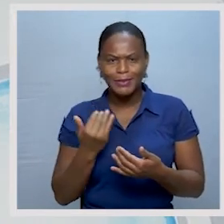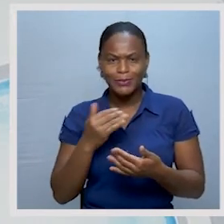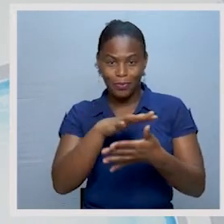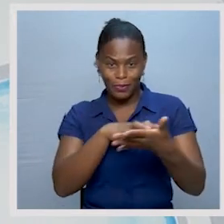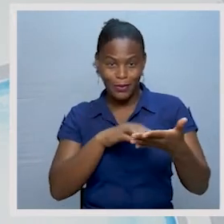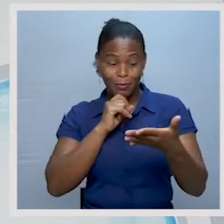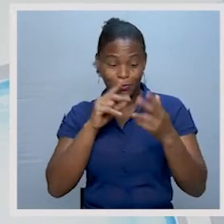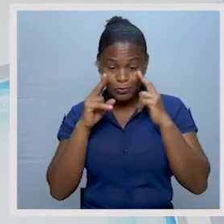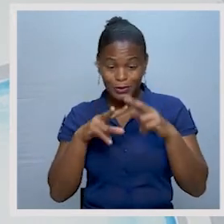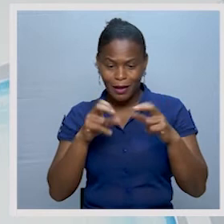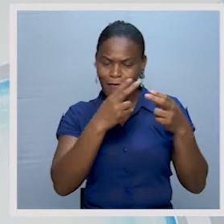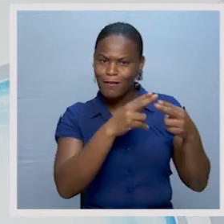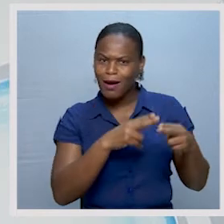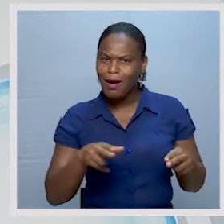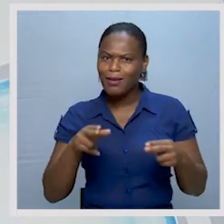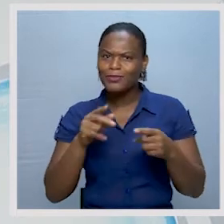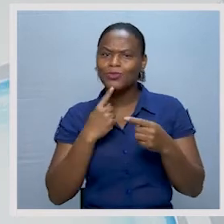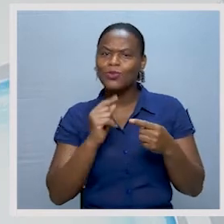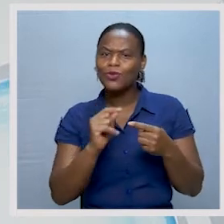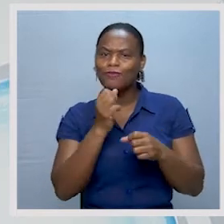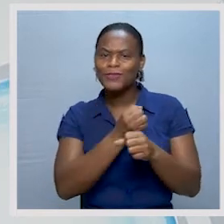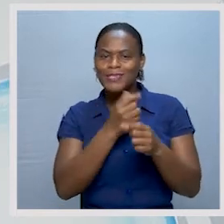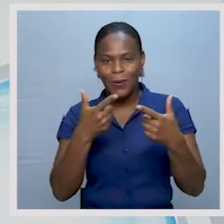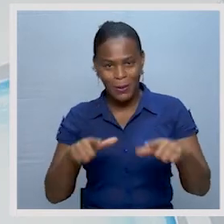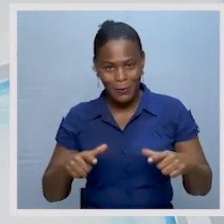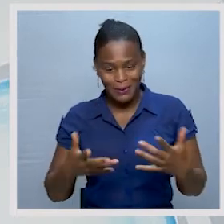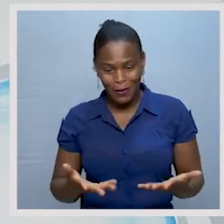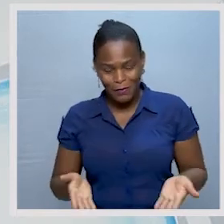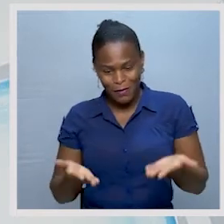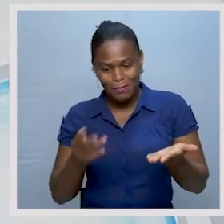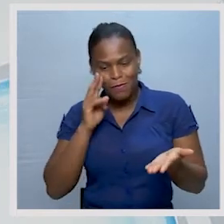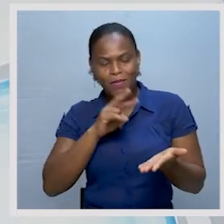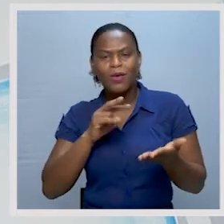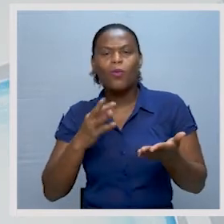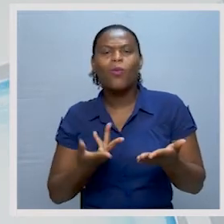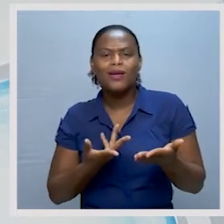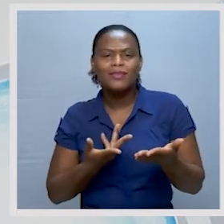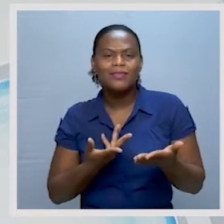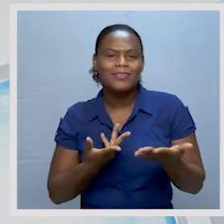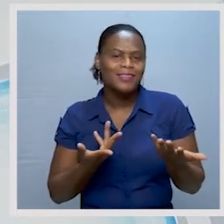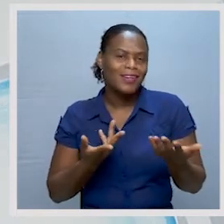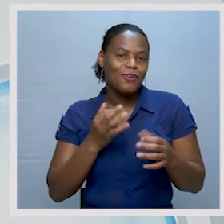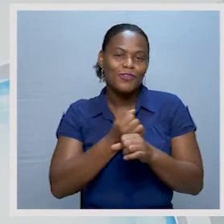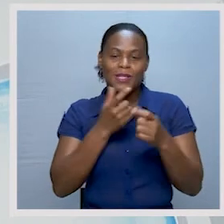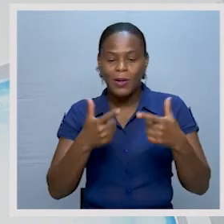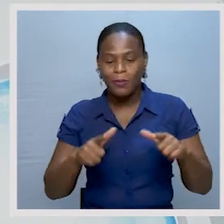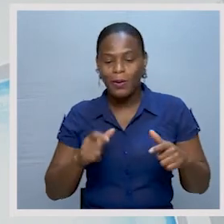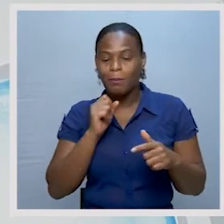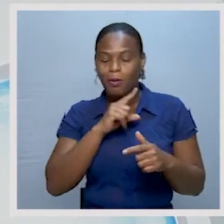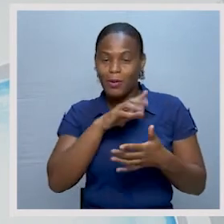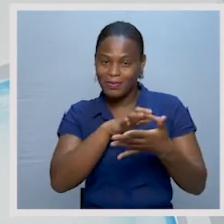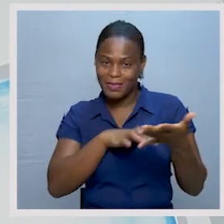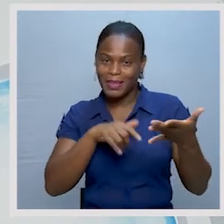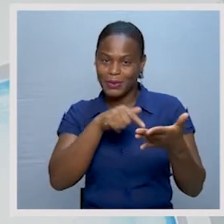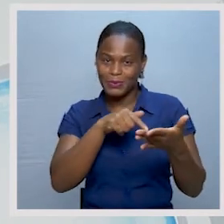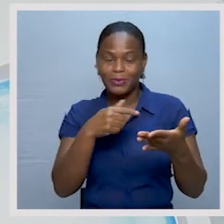podemos encontrar vários tipos de funções de linguagem. Então, vamos ver quais são as funções de linguagem que